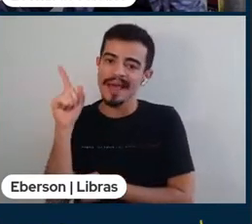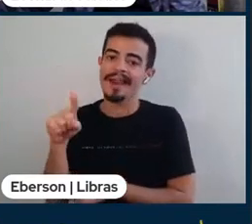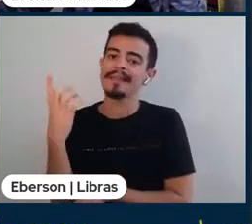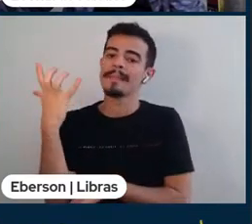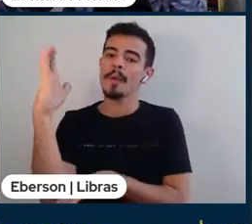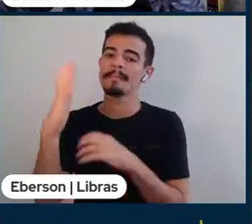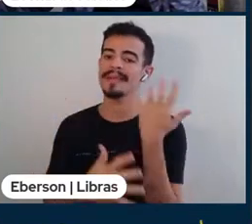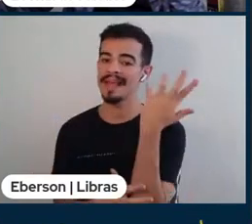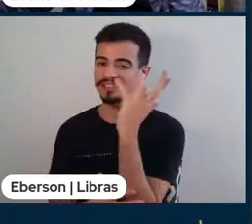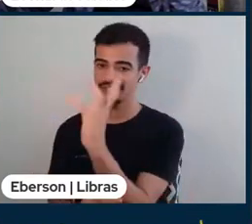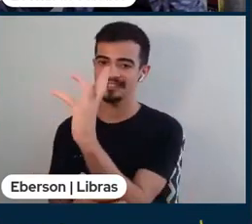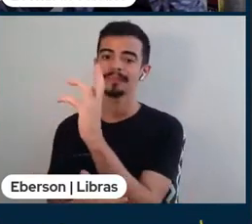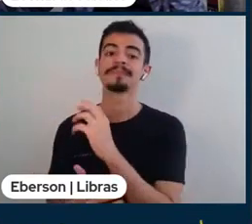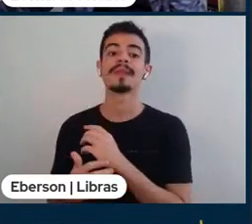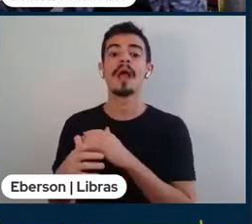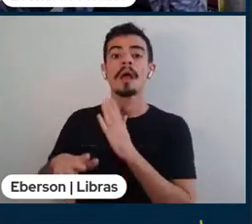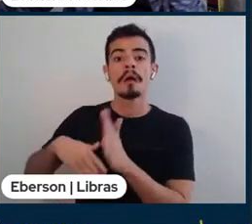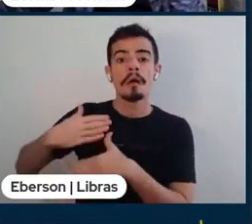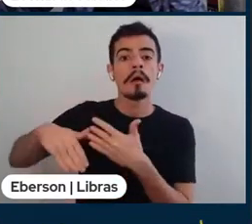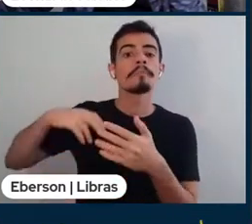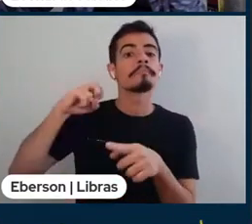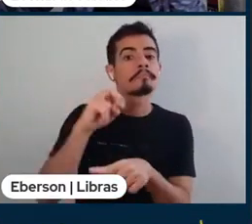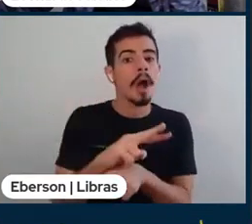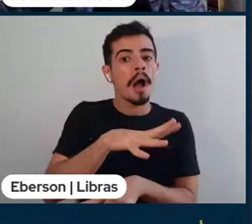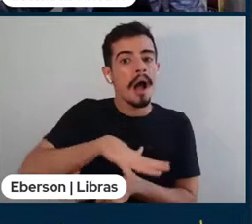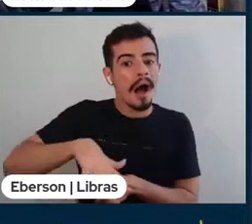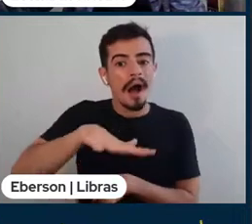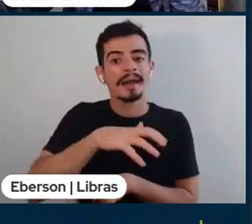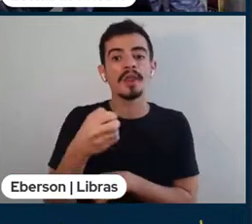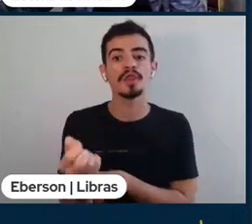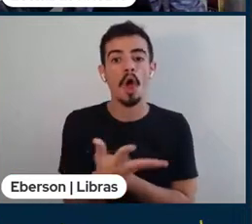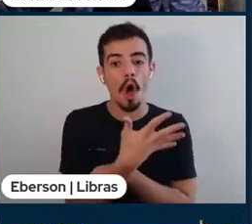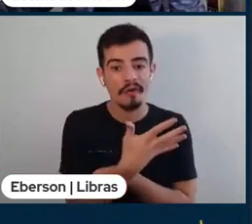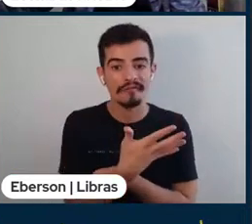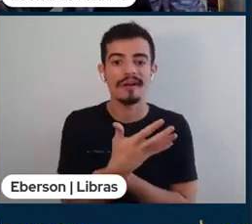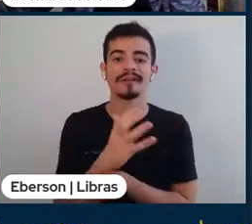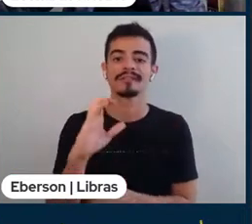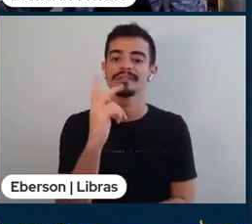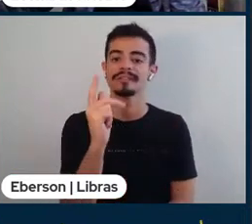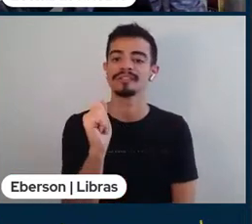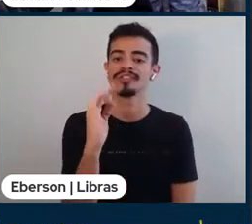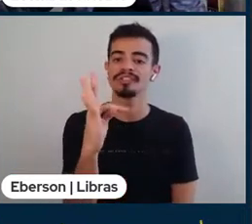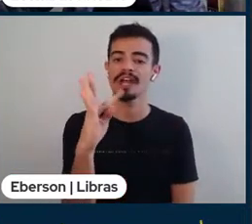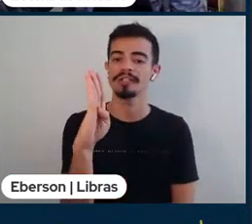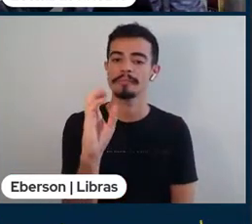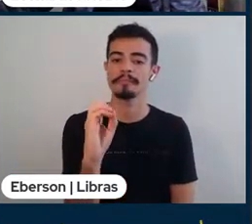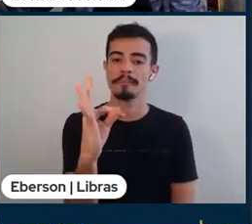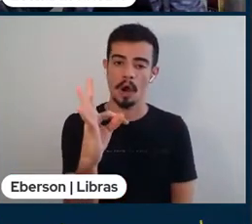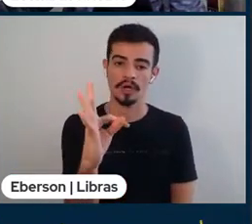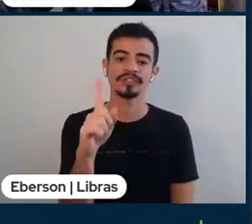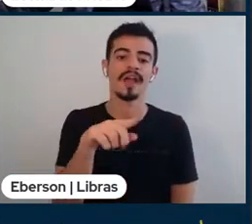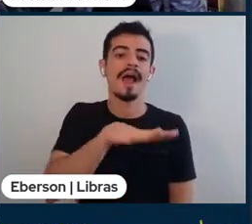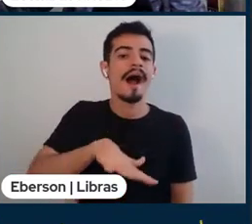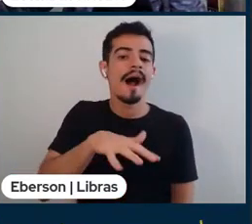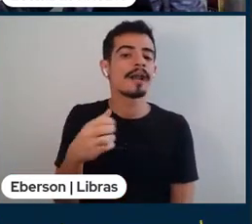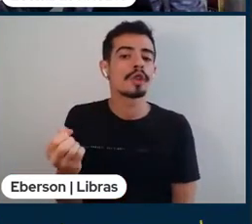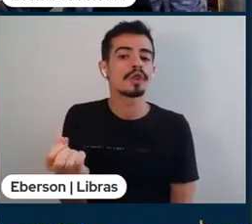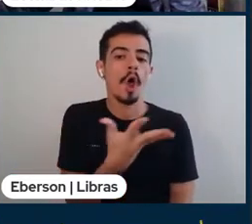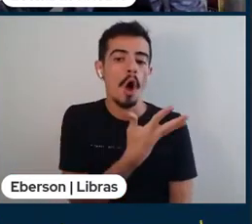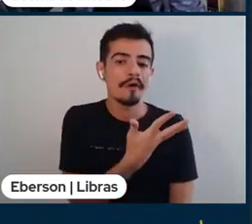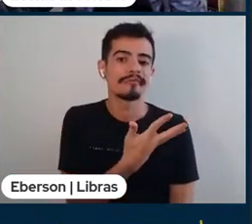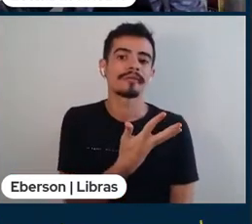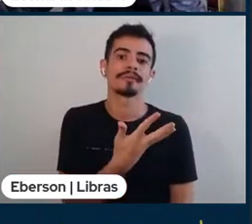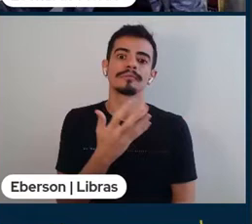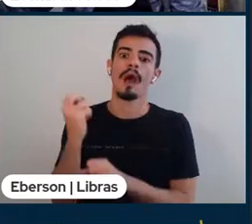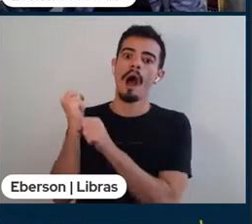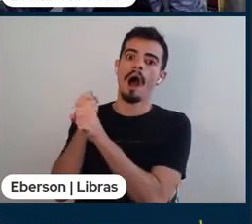uma área nova, né? Porque chatbot é uma área nova, não é uma área velha, né? Igual outras